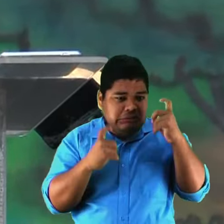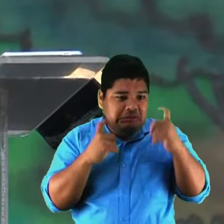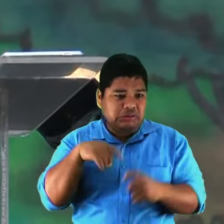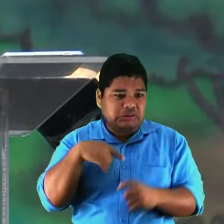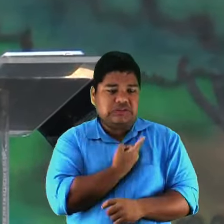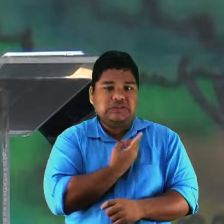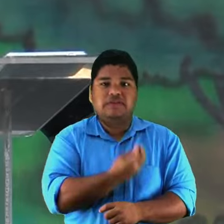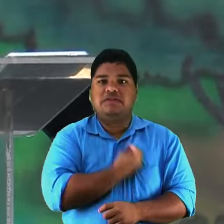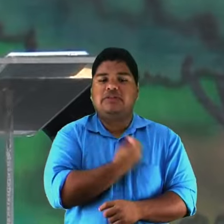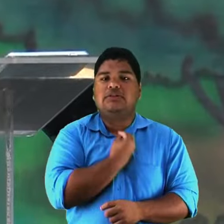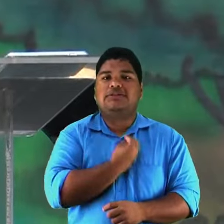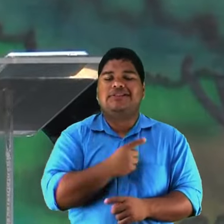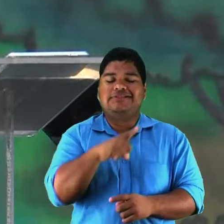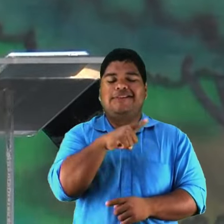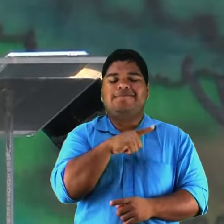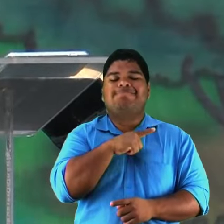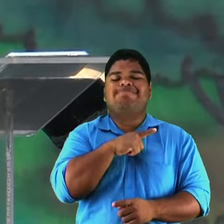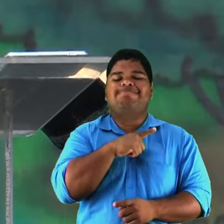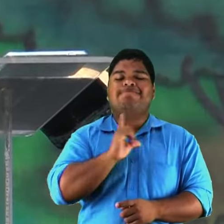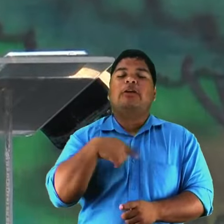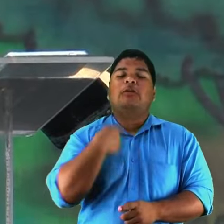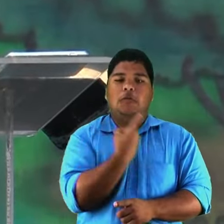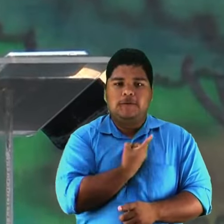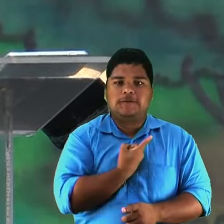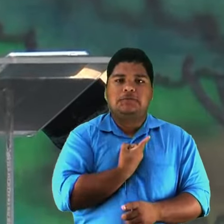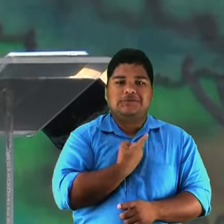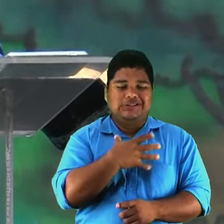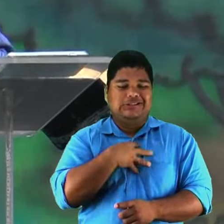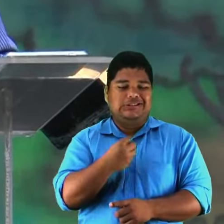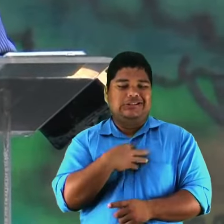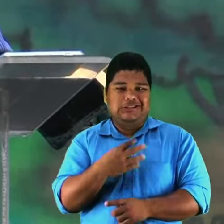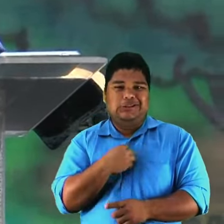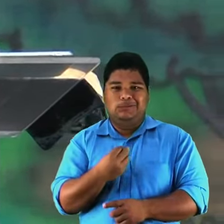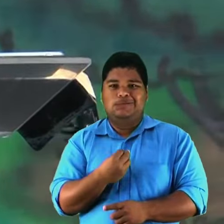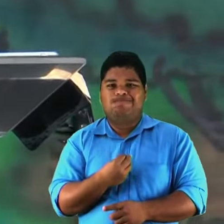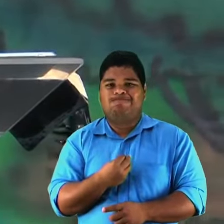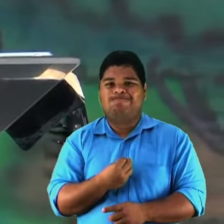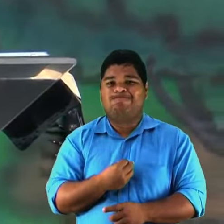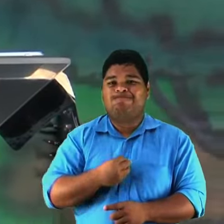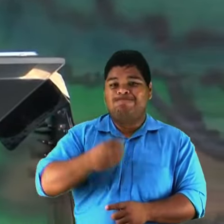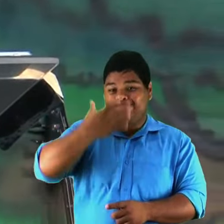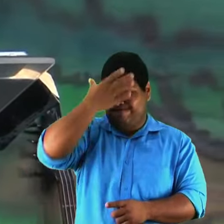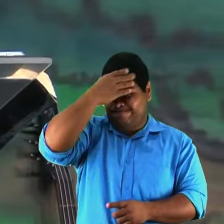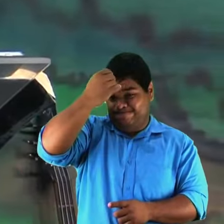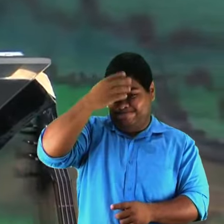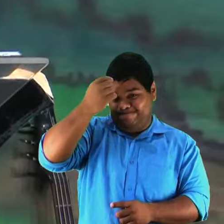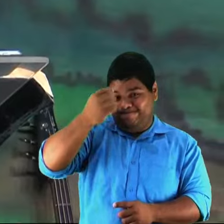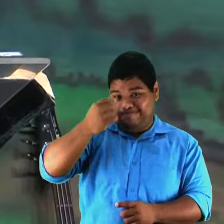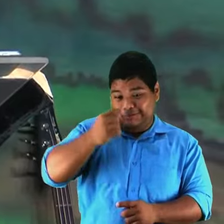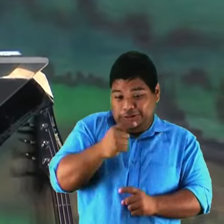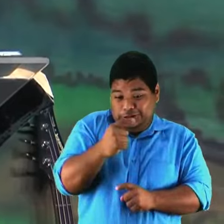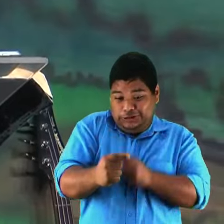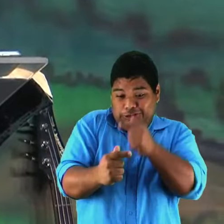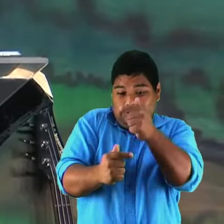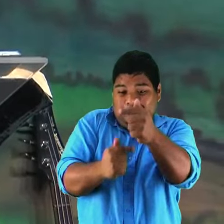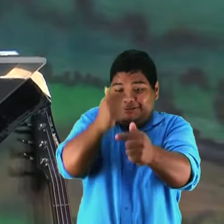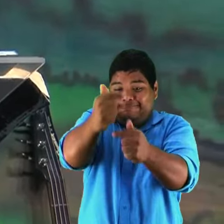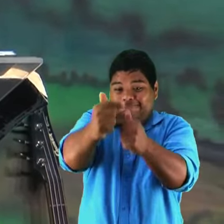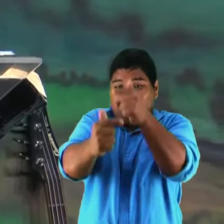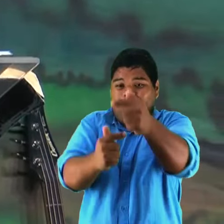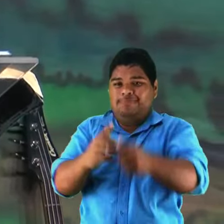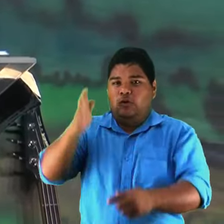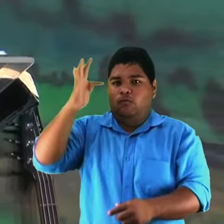estamos esquecendo daqueles que estarão pregando para a geração futura. Sabe qual é a